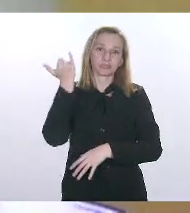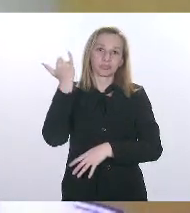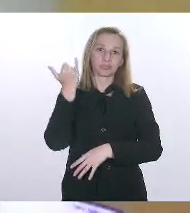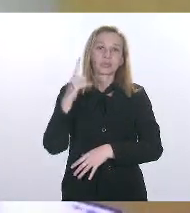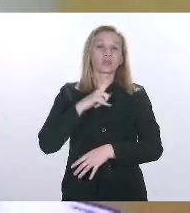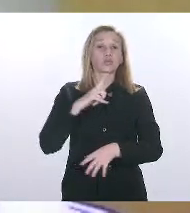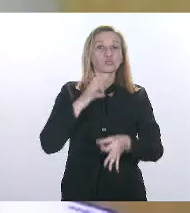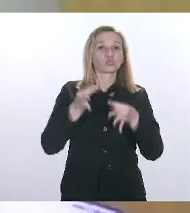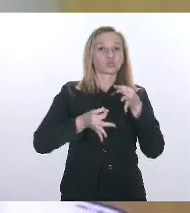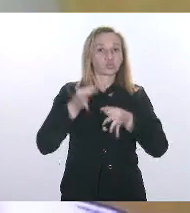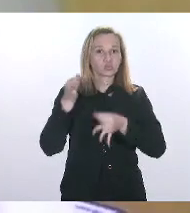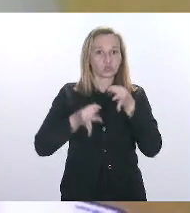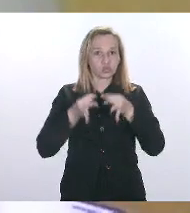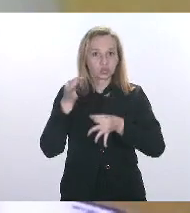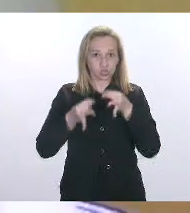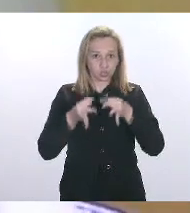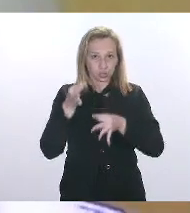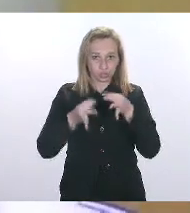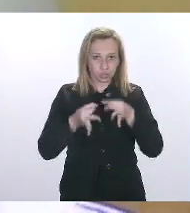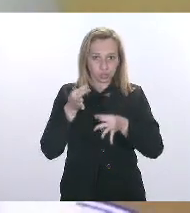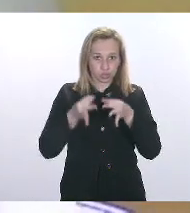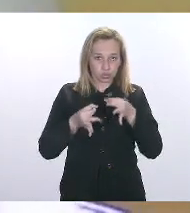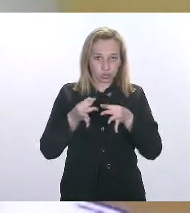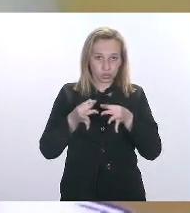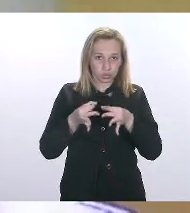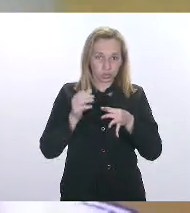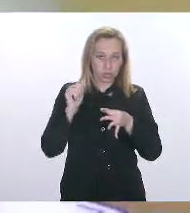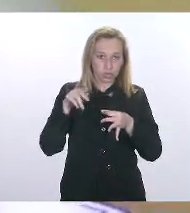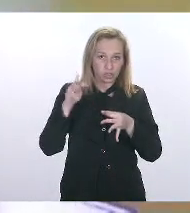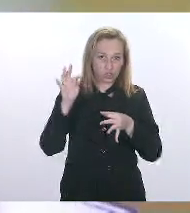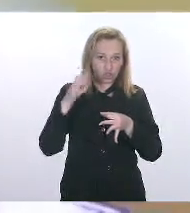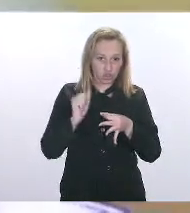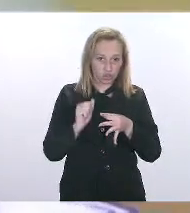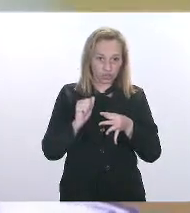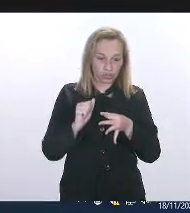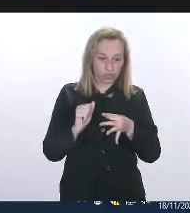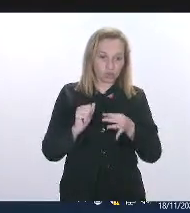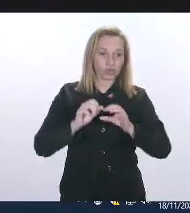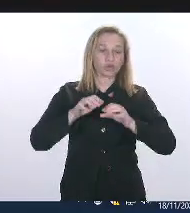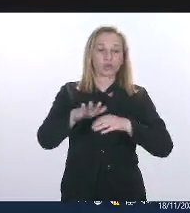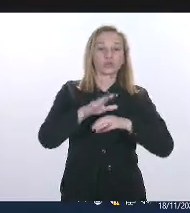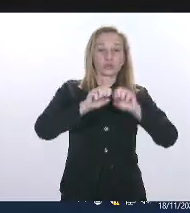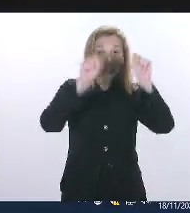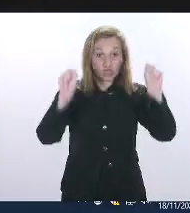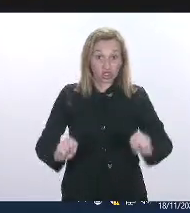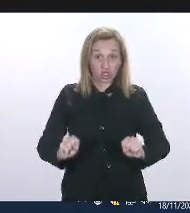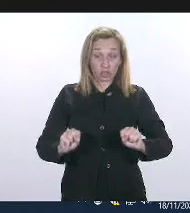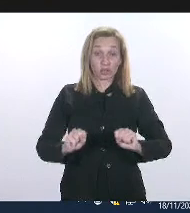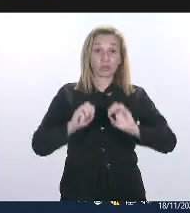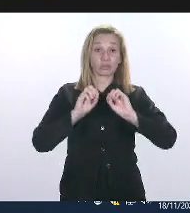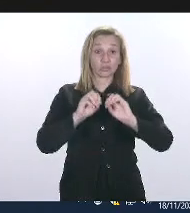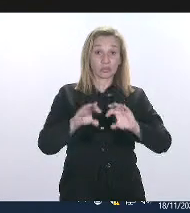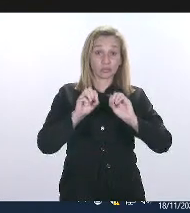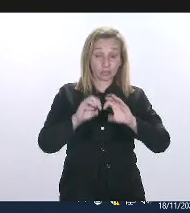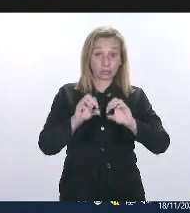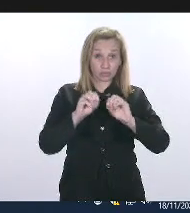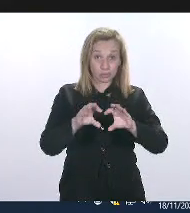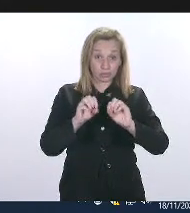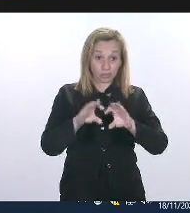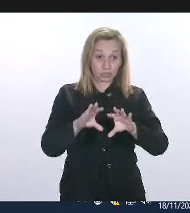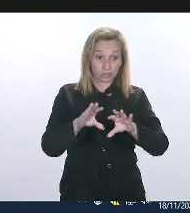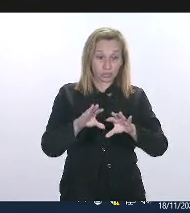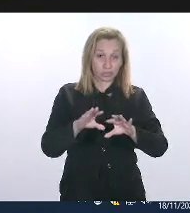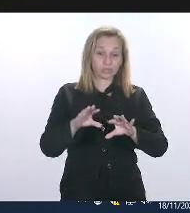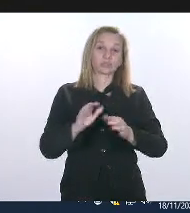ter um juízo por parte do órgão normativo do Sistema Estadual de Ensino, que é o Conselho Estadual de Educação. Isso,